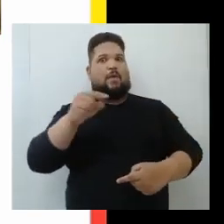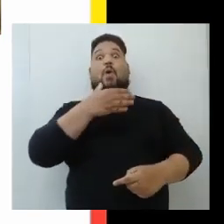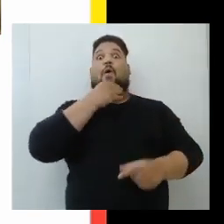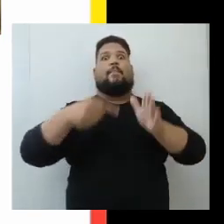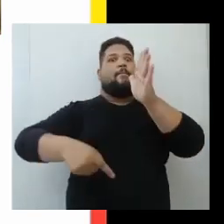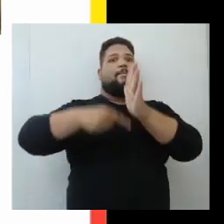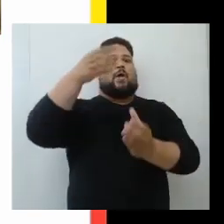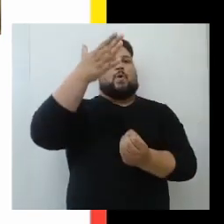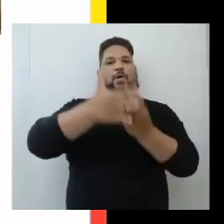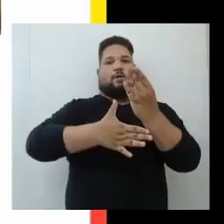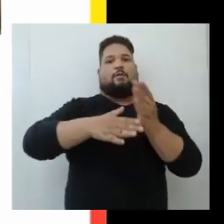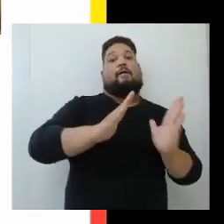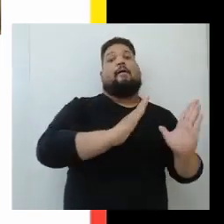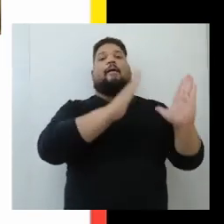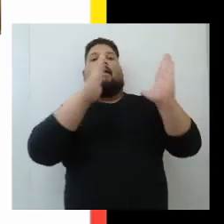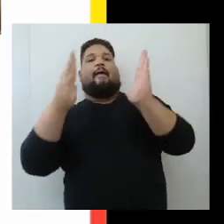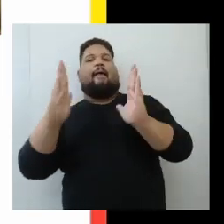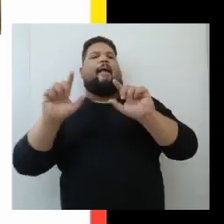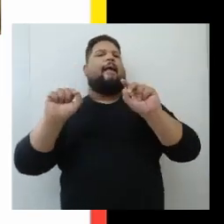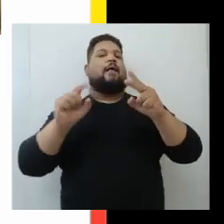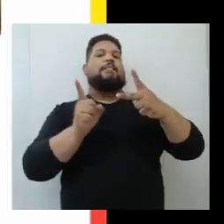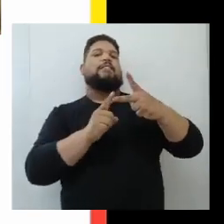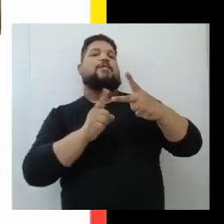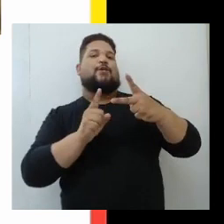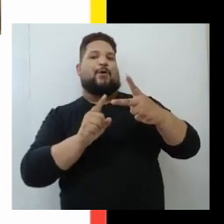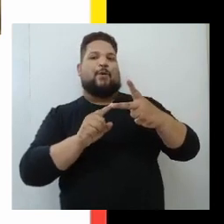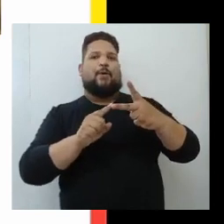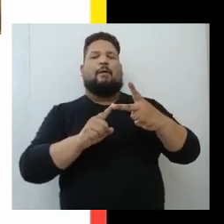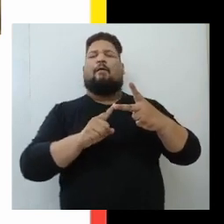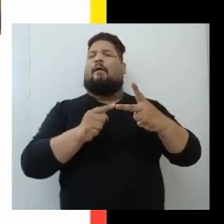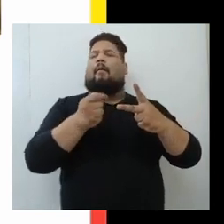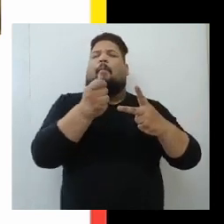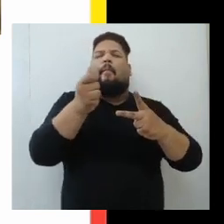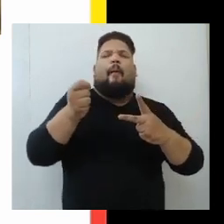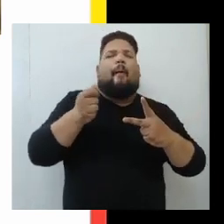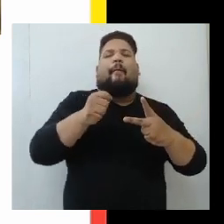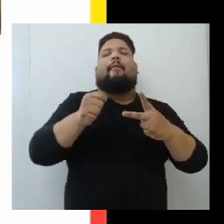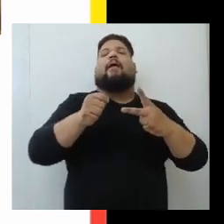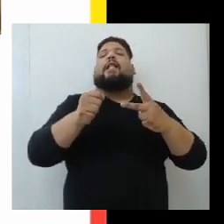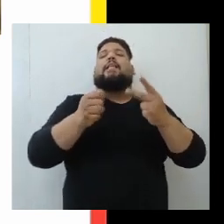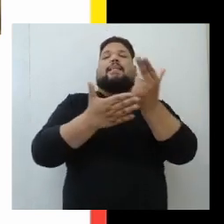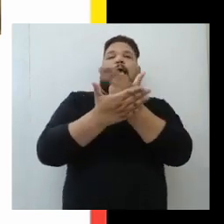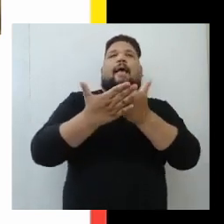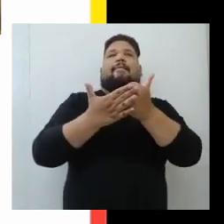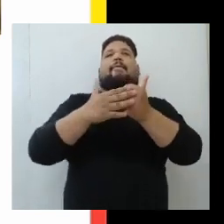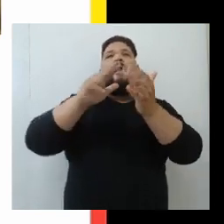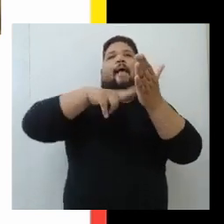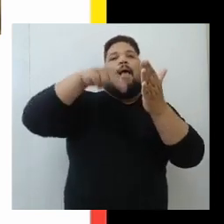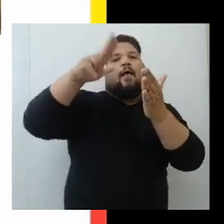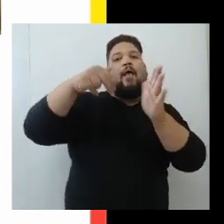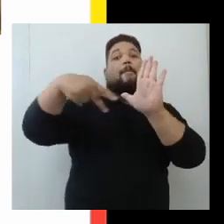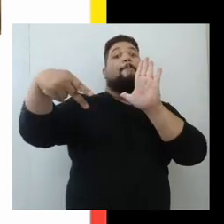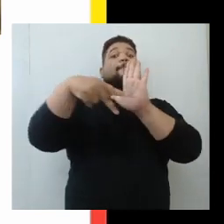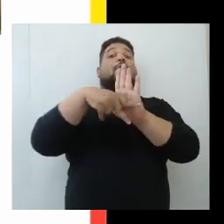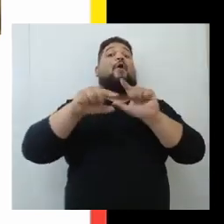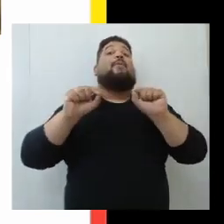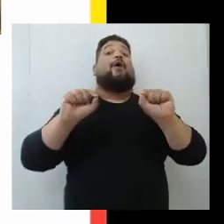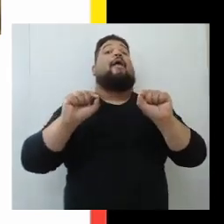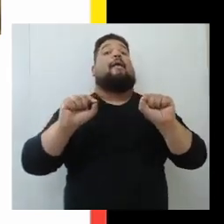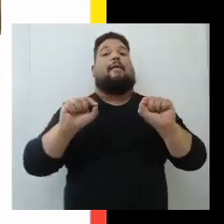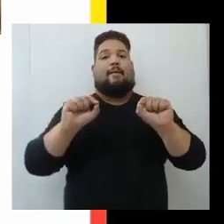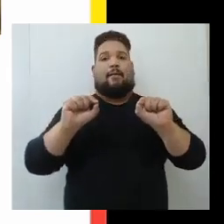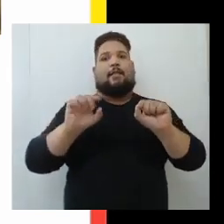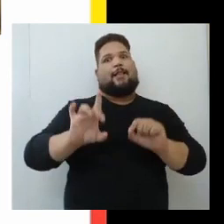homem. Do outro, nós temos a figura, uma das pouquíssimas figuras representativas da imagem do que